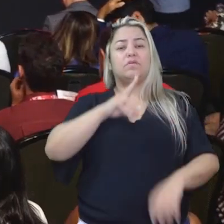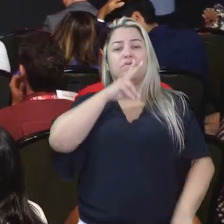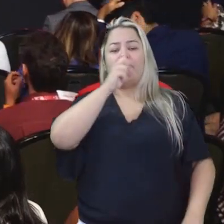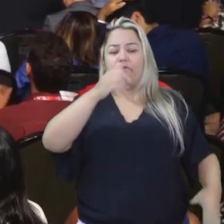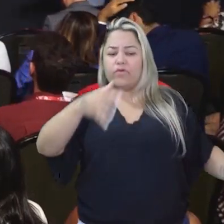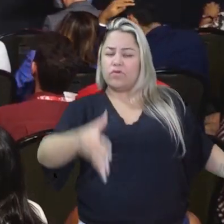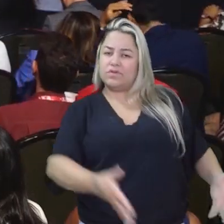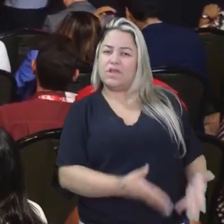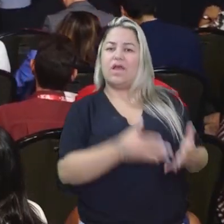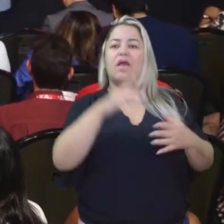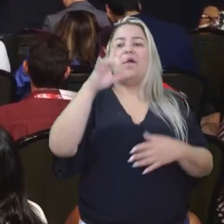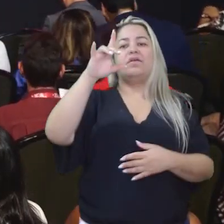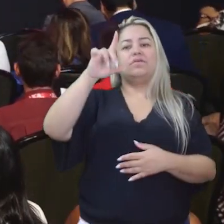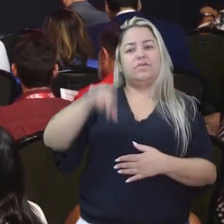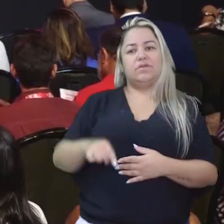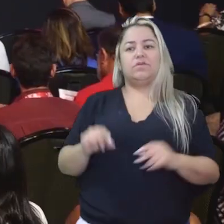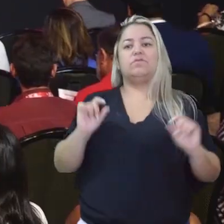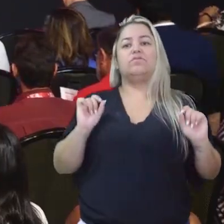força seja